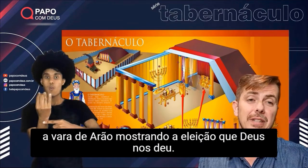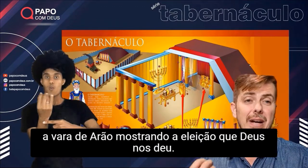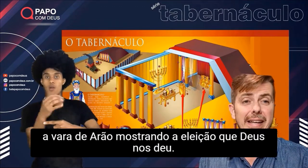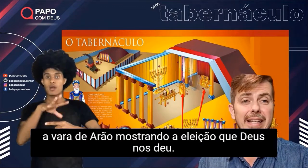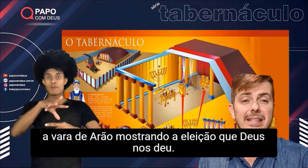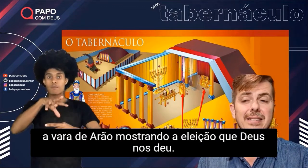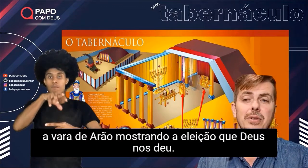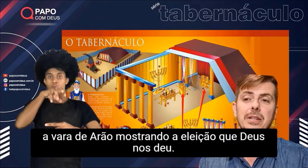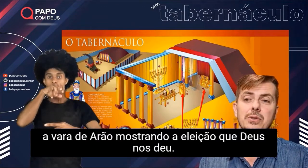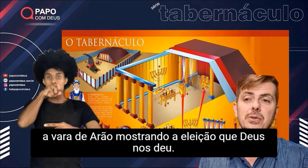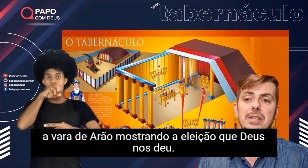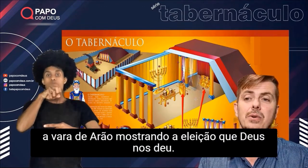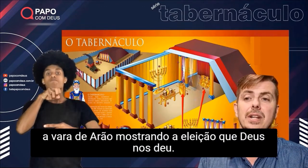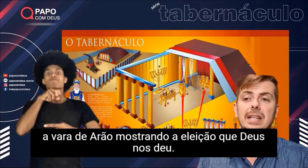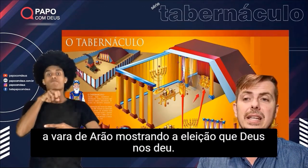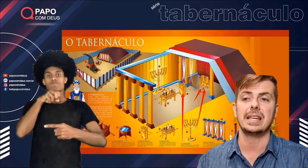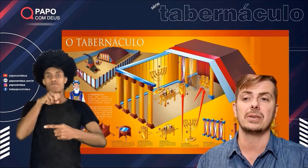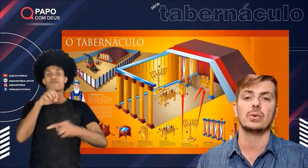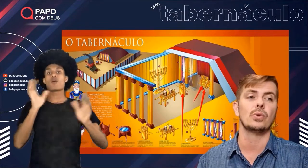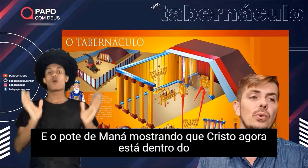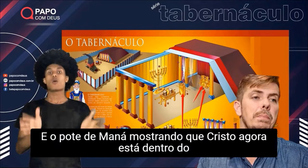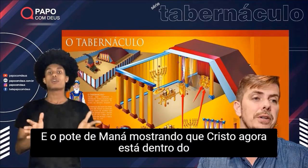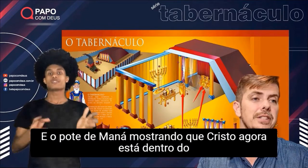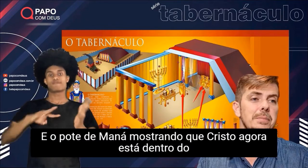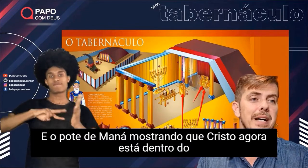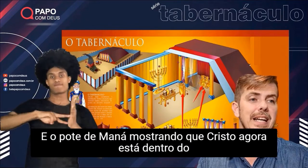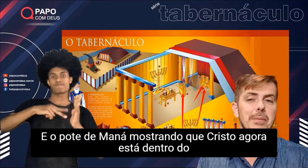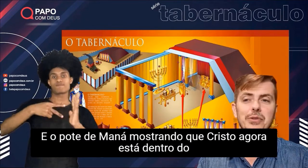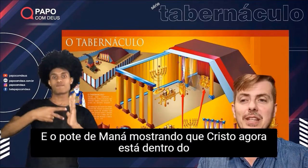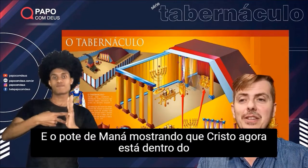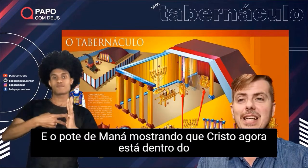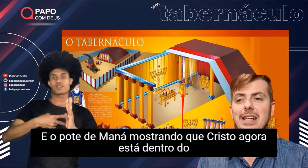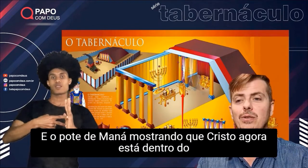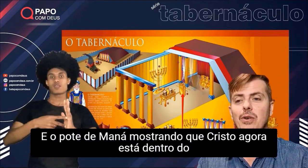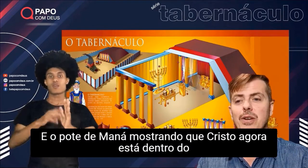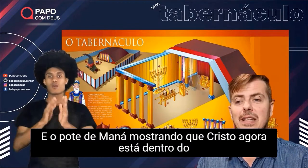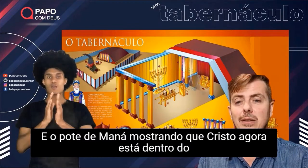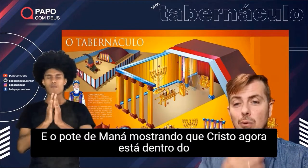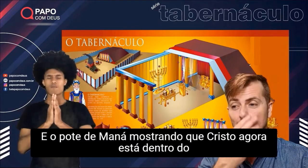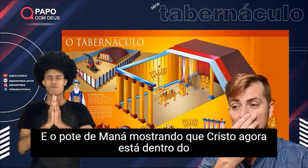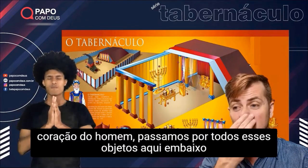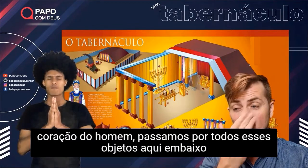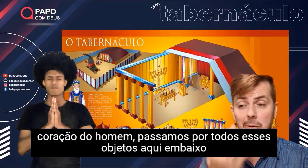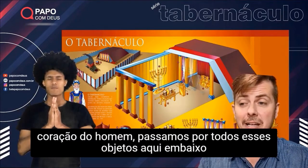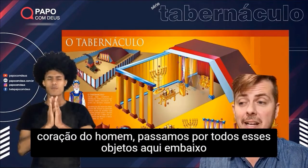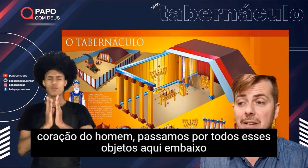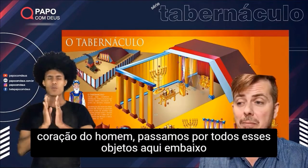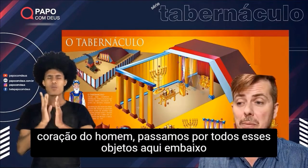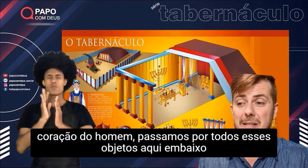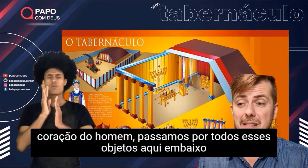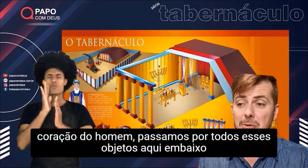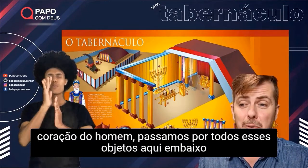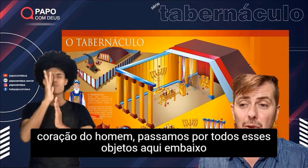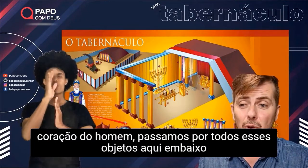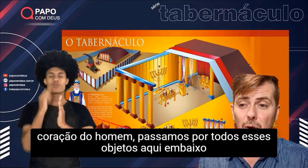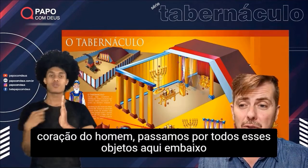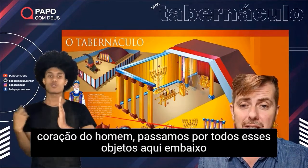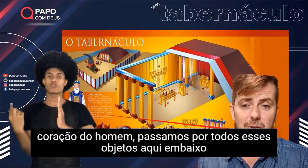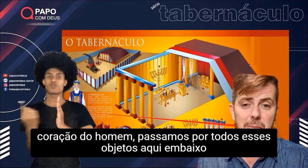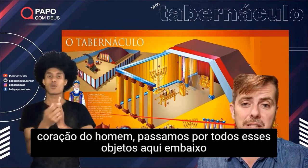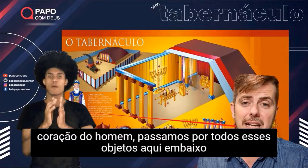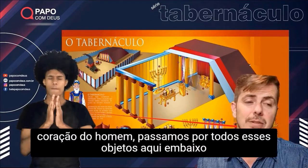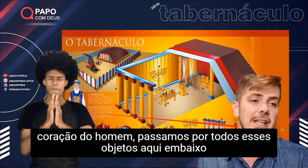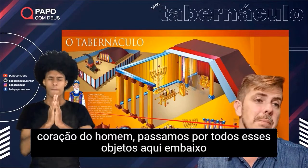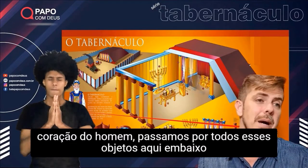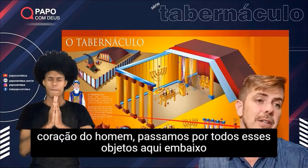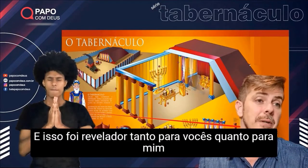de Arão mostrando a eleição que Deus nos deu e o pote de maná mostrando que Cristo agora está dentro do coração do homem. Nós passamos por todos